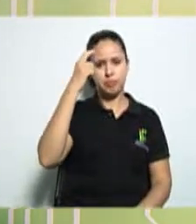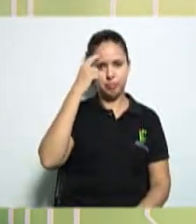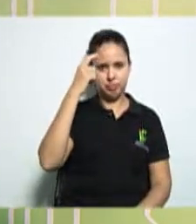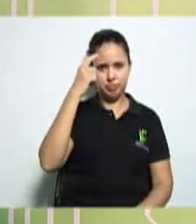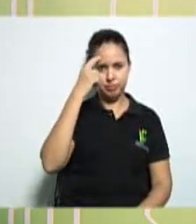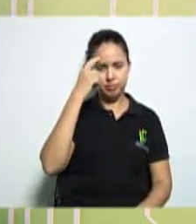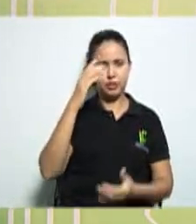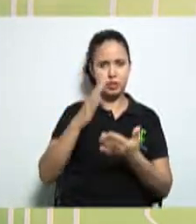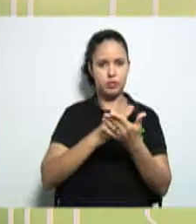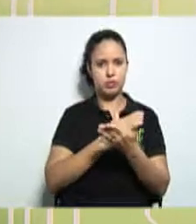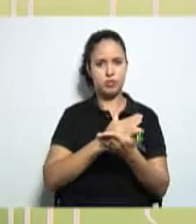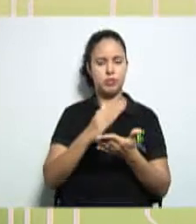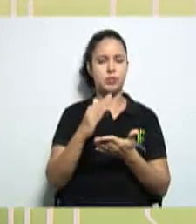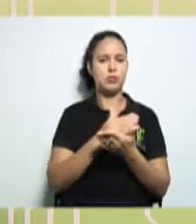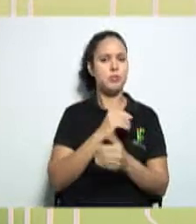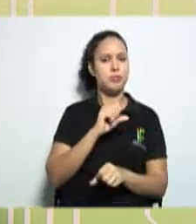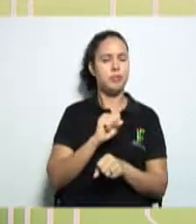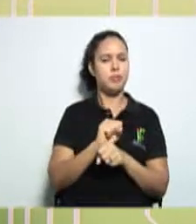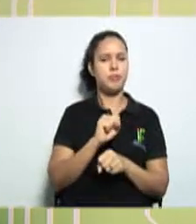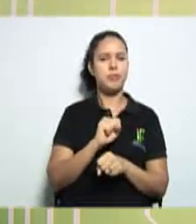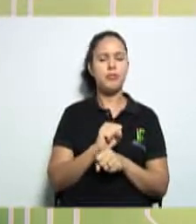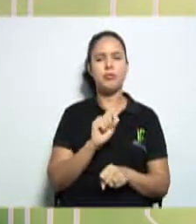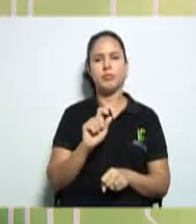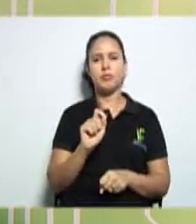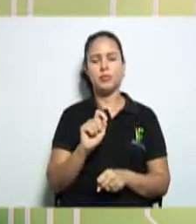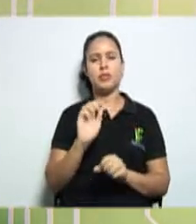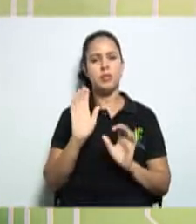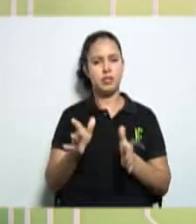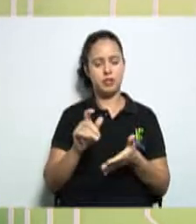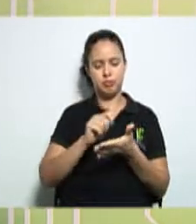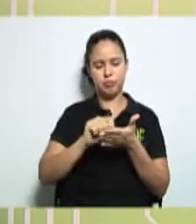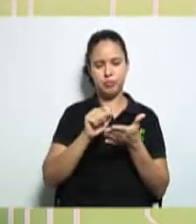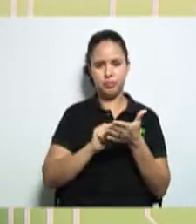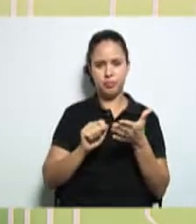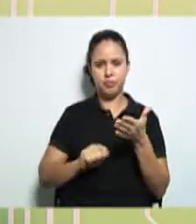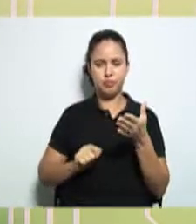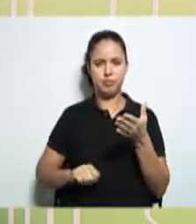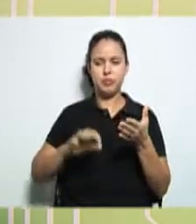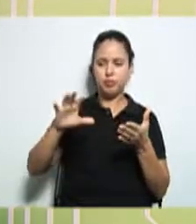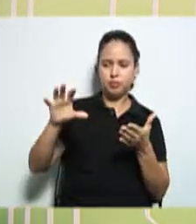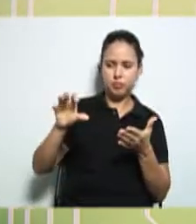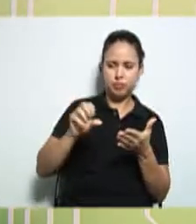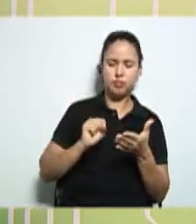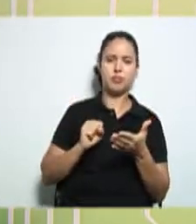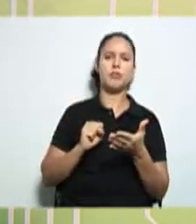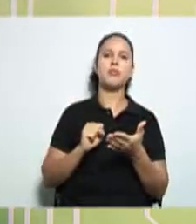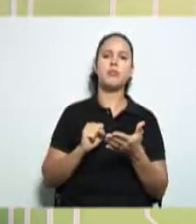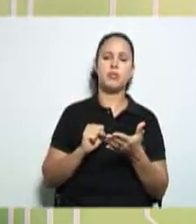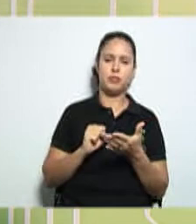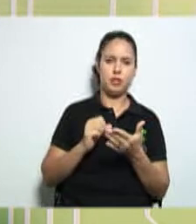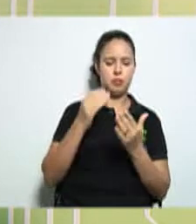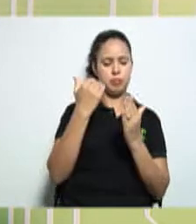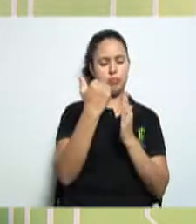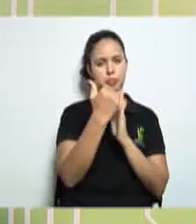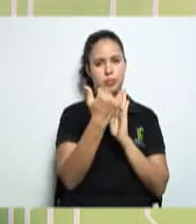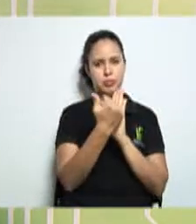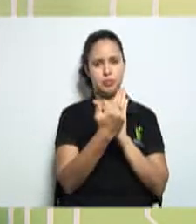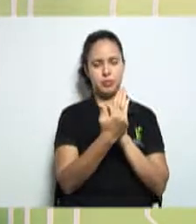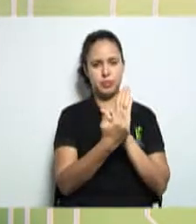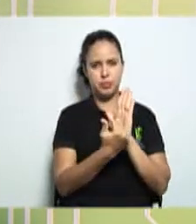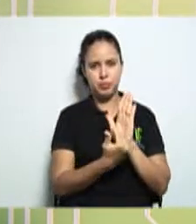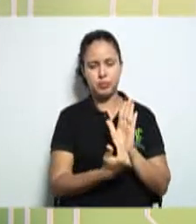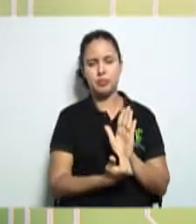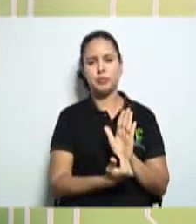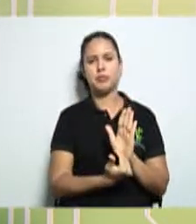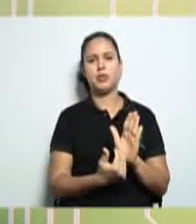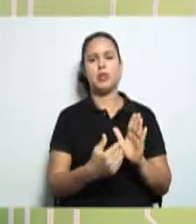que espero que tenha alguns que já descreveram isso. Então vai pegar, já tem as suas metas para o ano. Coloquem aí